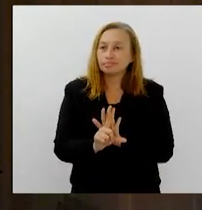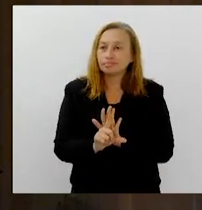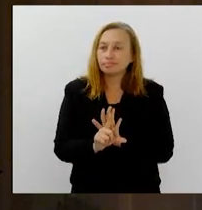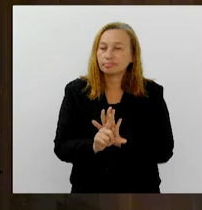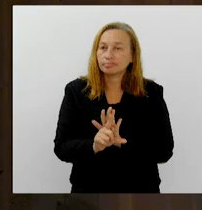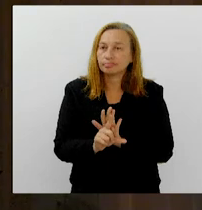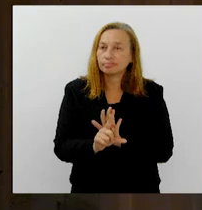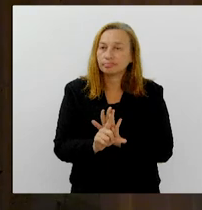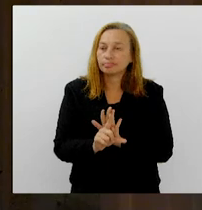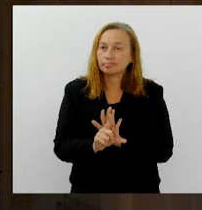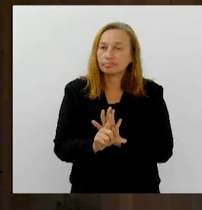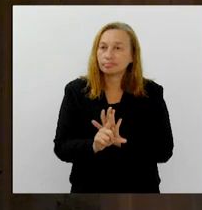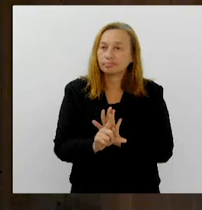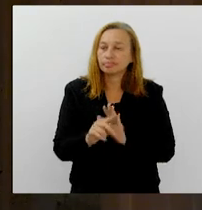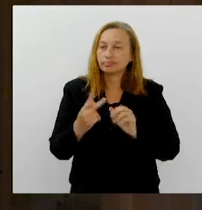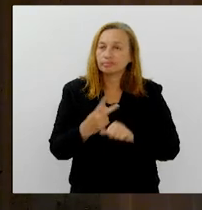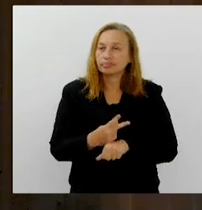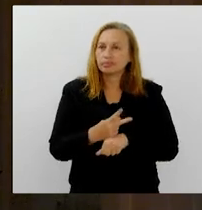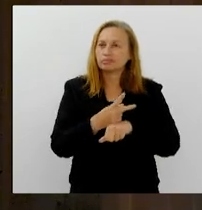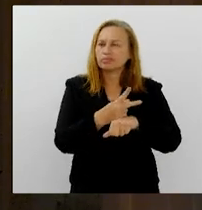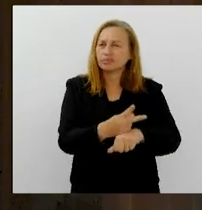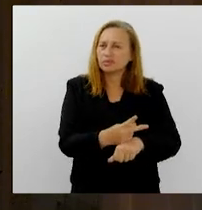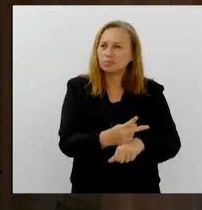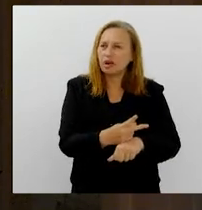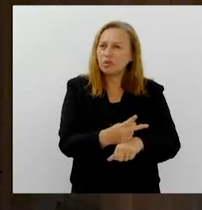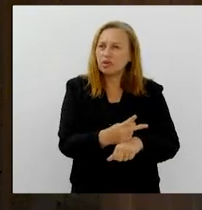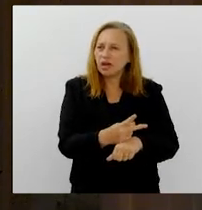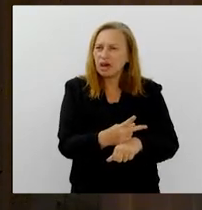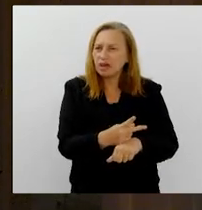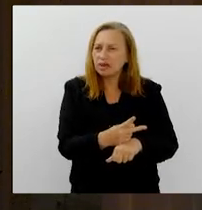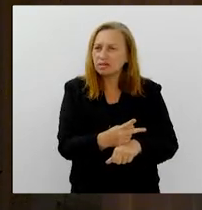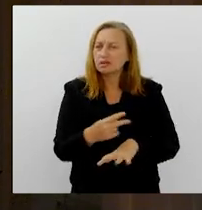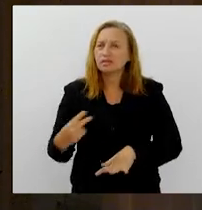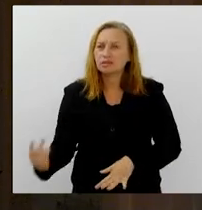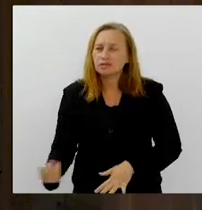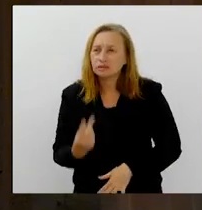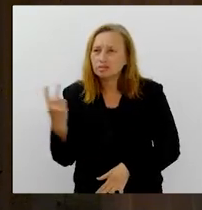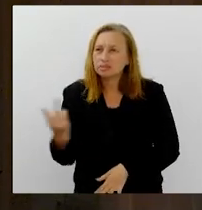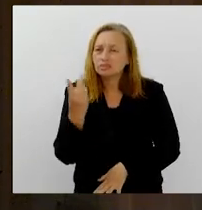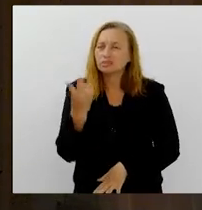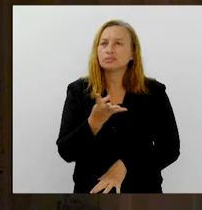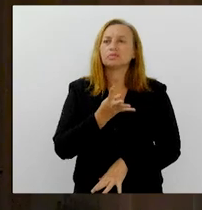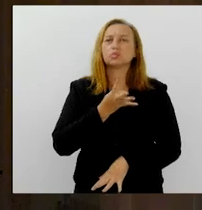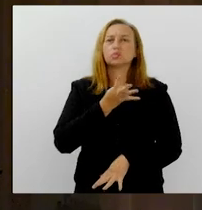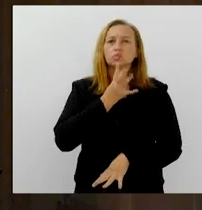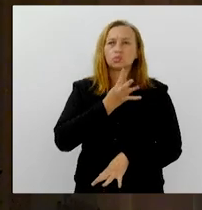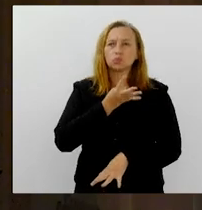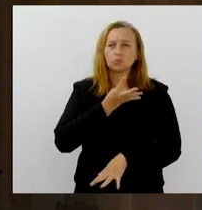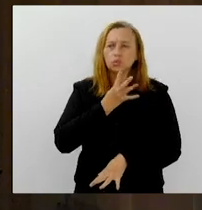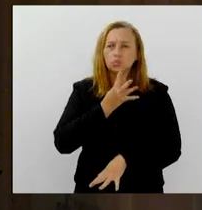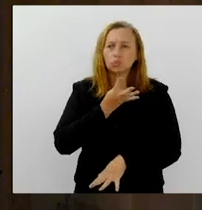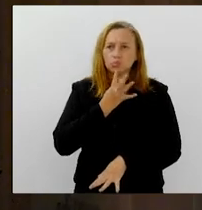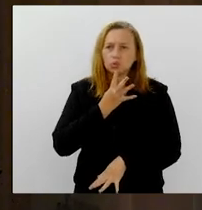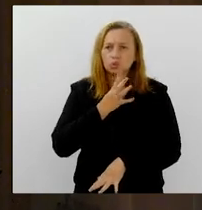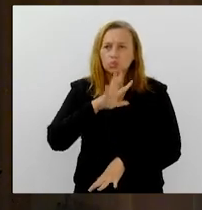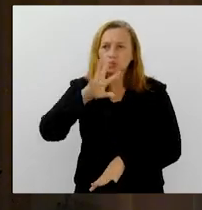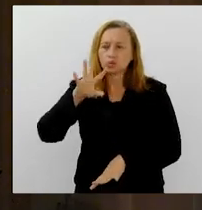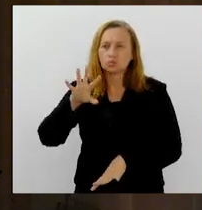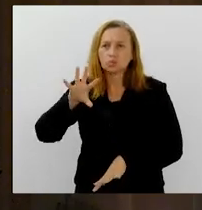o prêmio Zózimo Bubu de valorização e reconhecimento do audiovisual